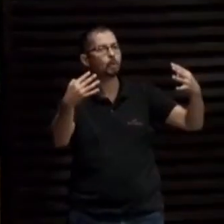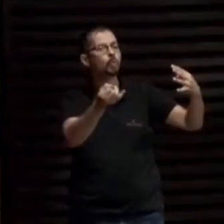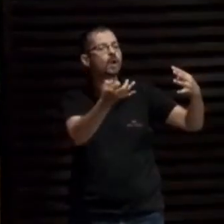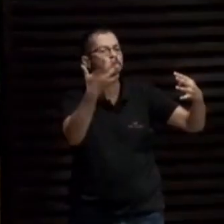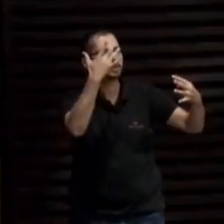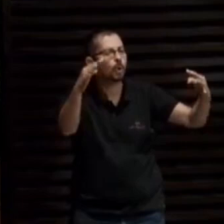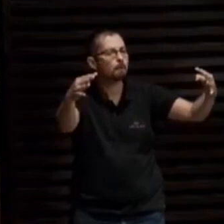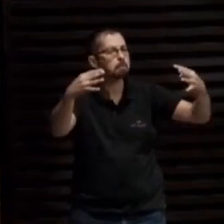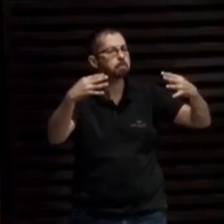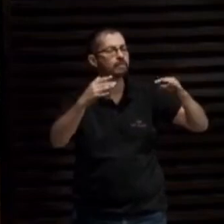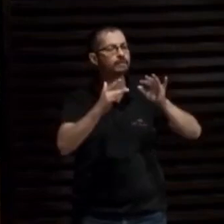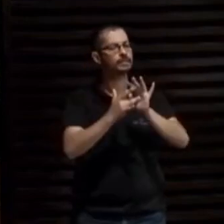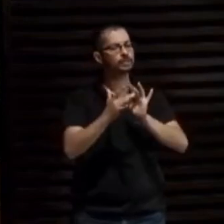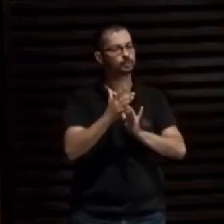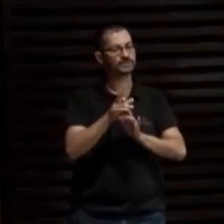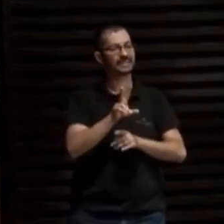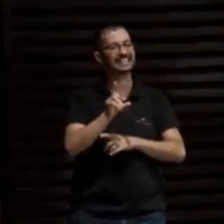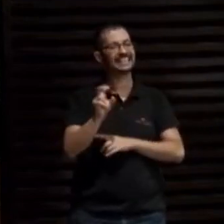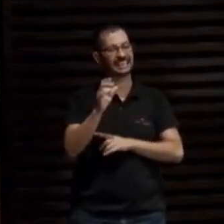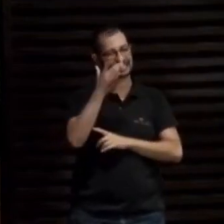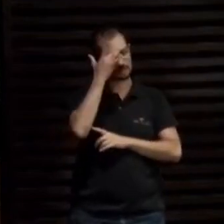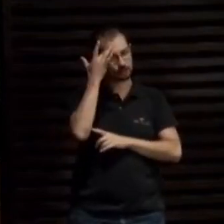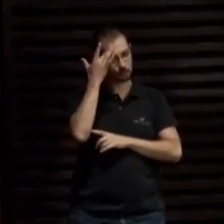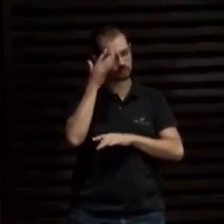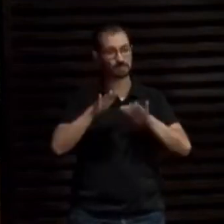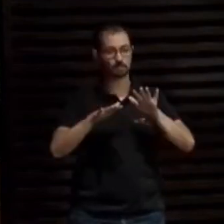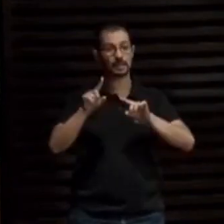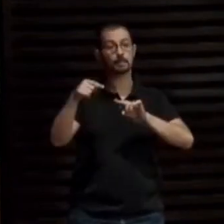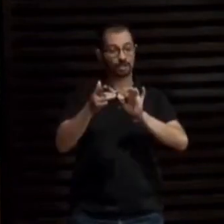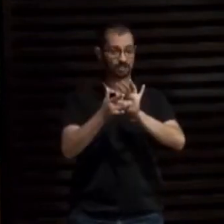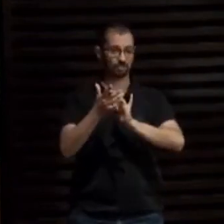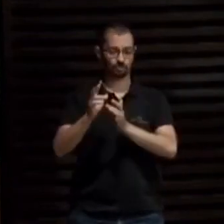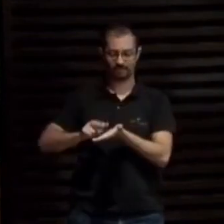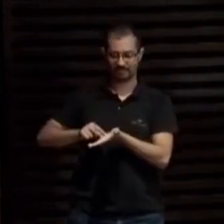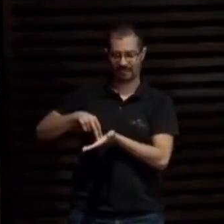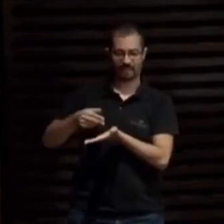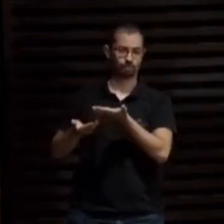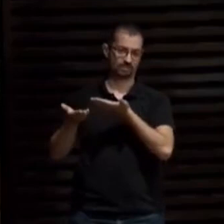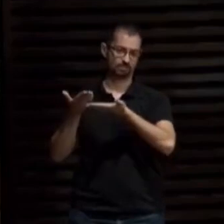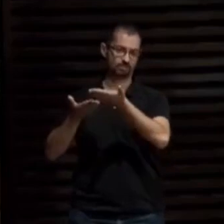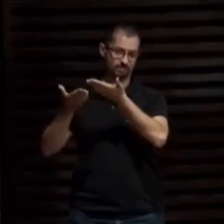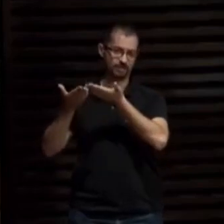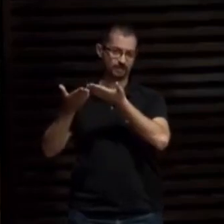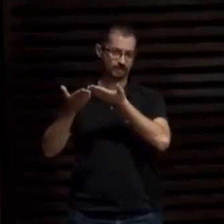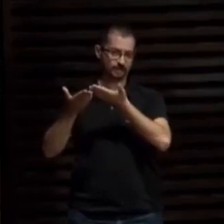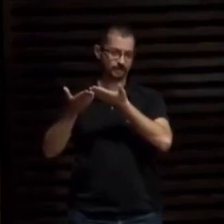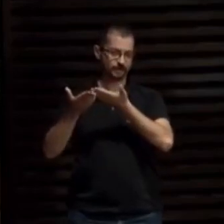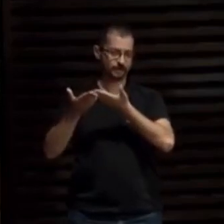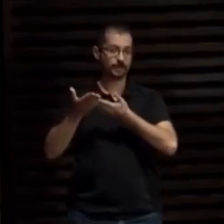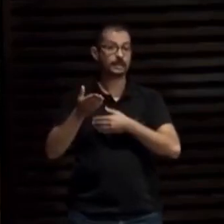menos, depois da sua ressurreição. E ele só apareceu para